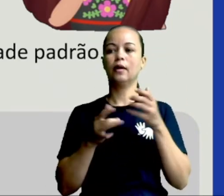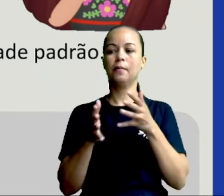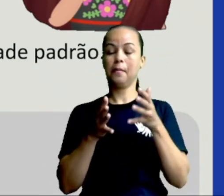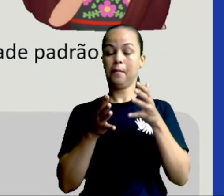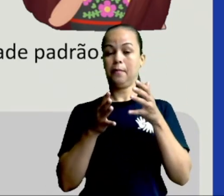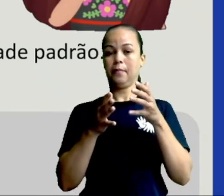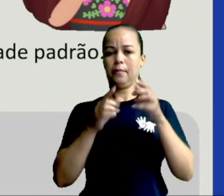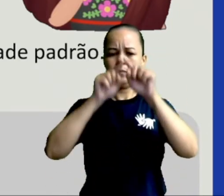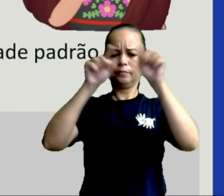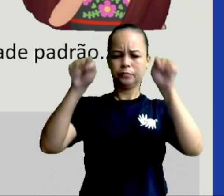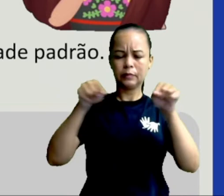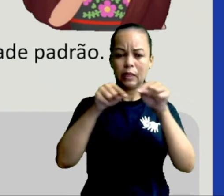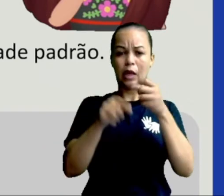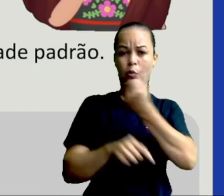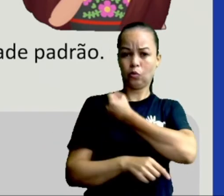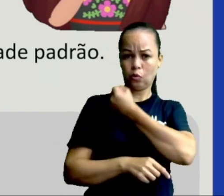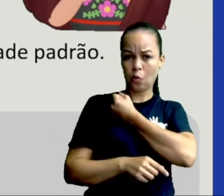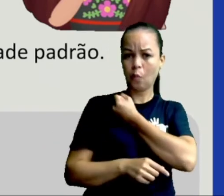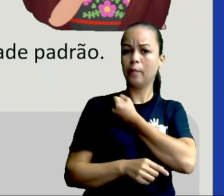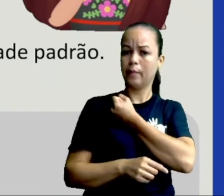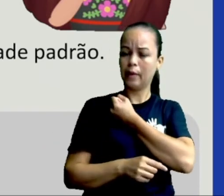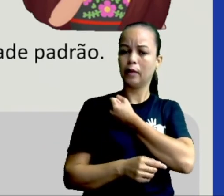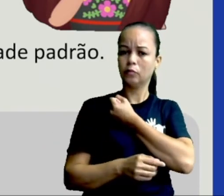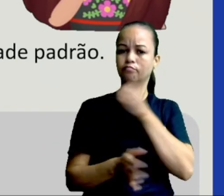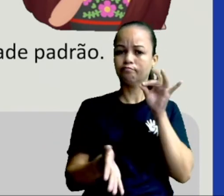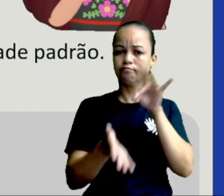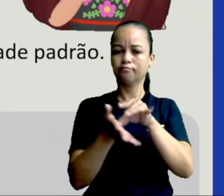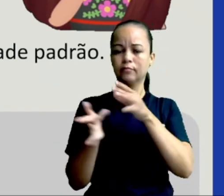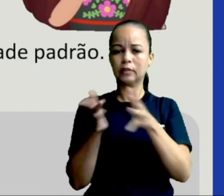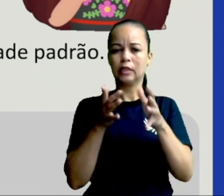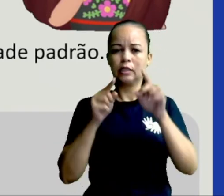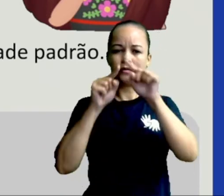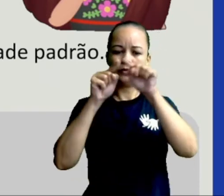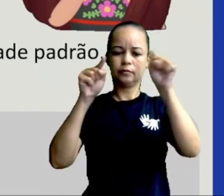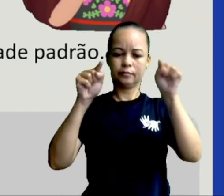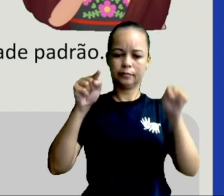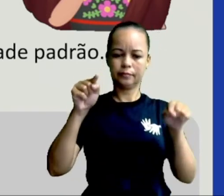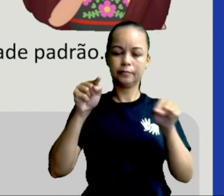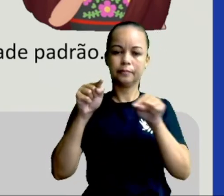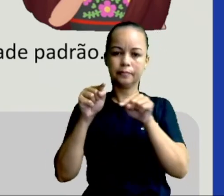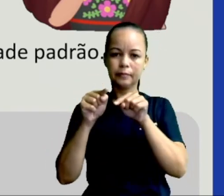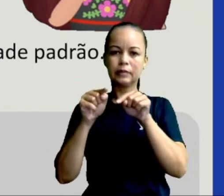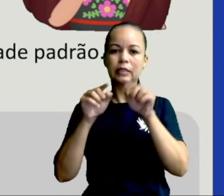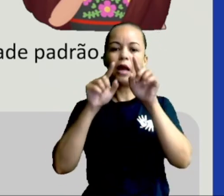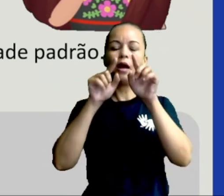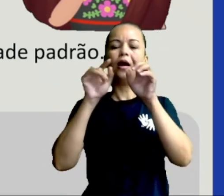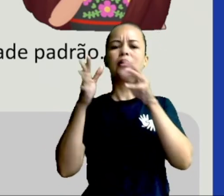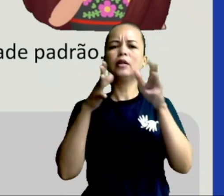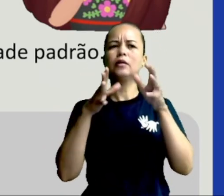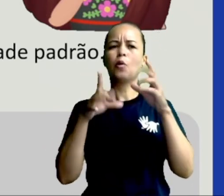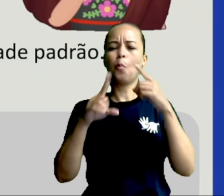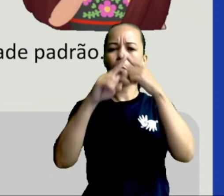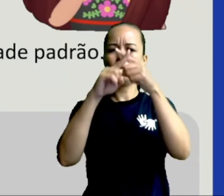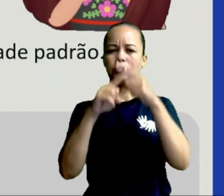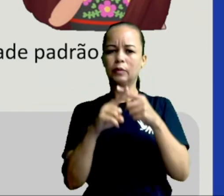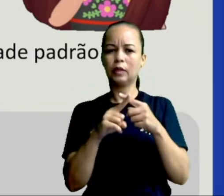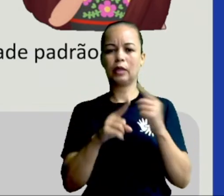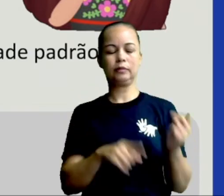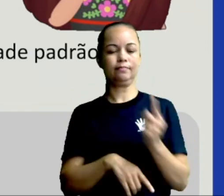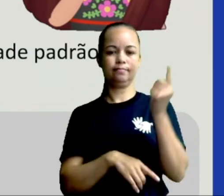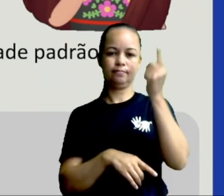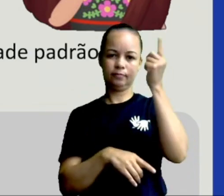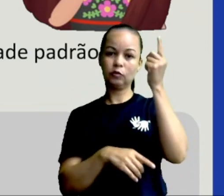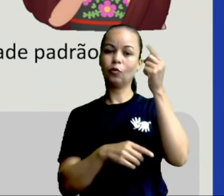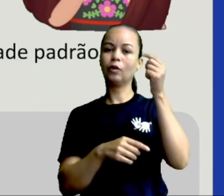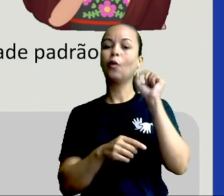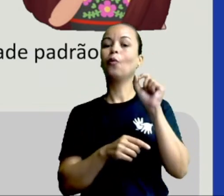padrão. Então, eu tenho um número que tem aí, né, a medida dos lados desse quadrado. Então, multiplicando seu comprimento com sua altura, eu